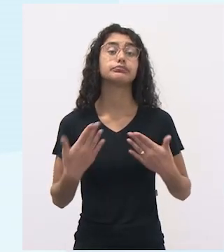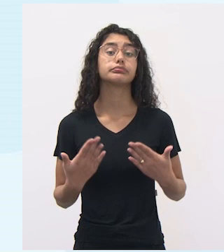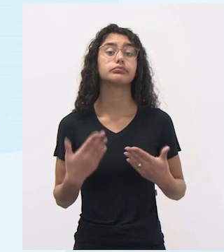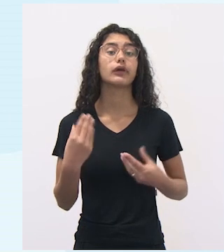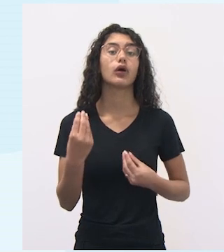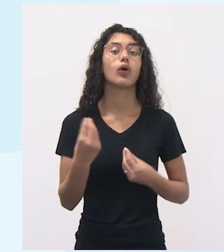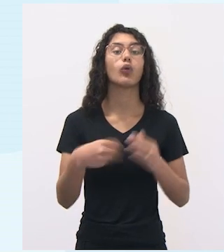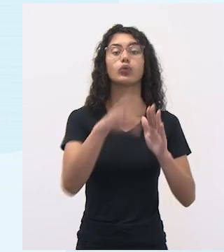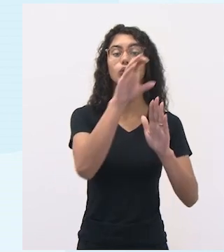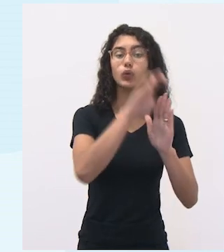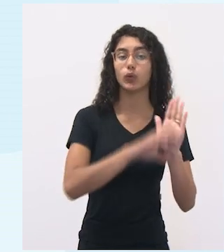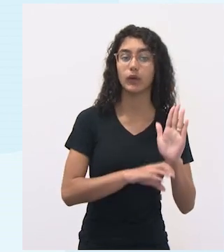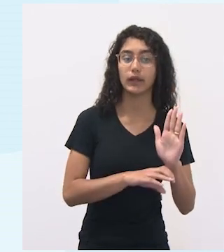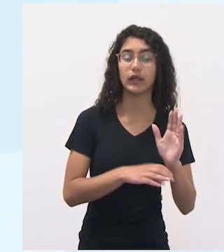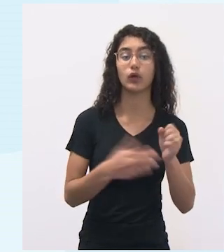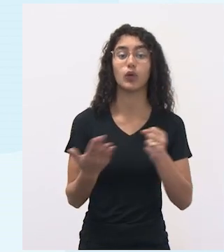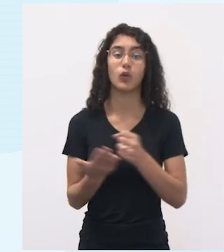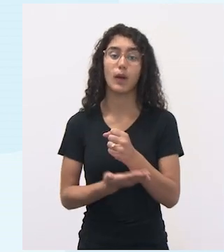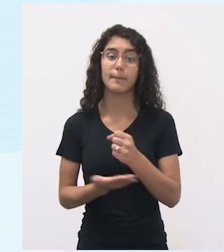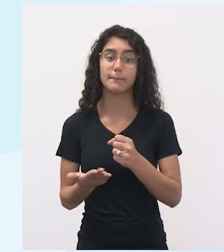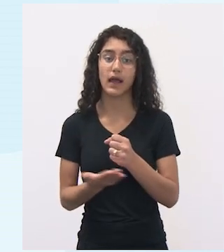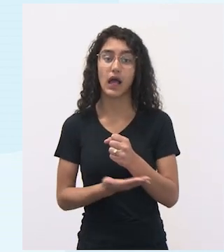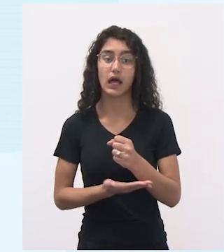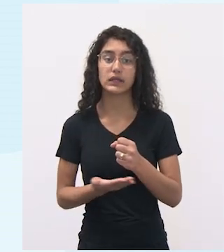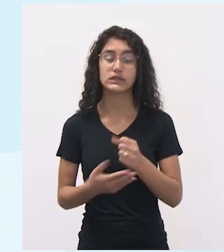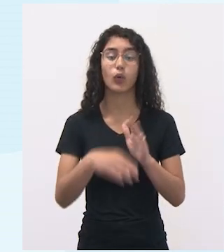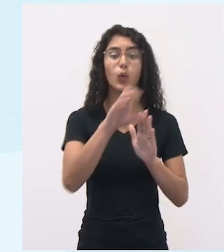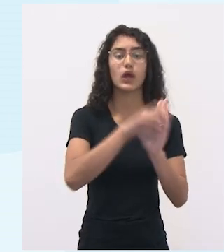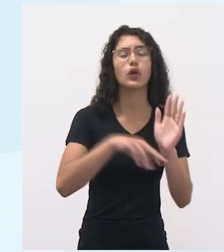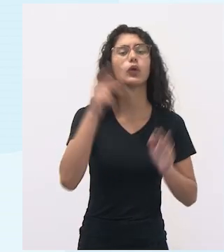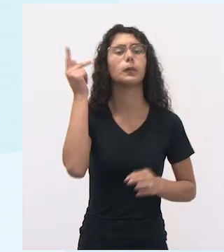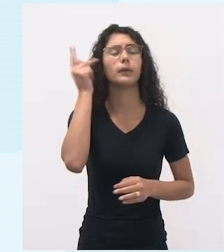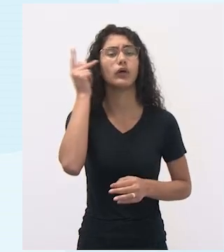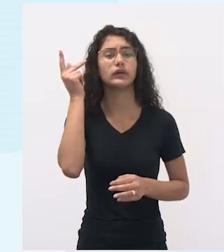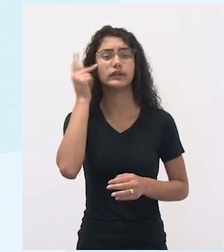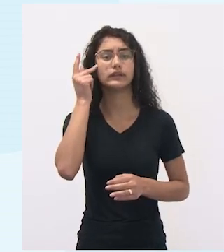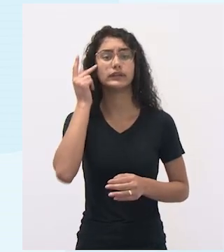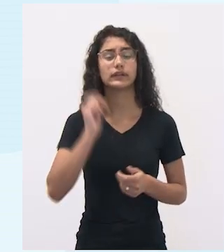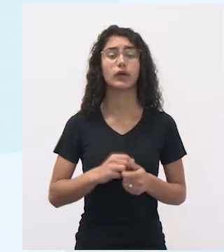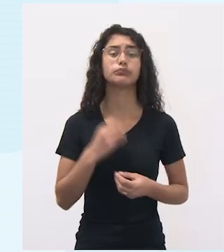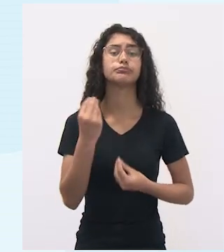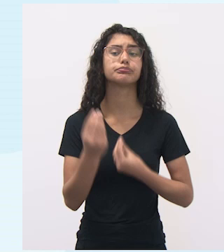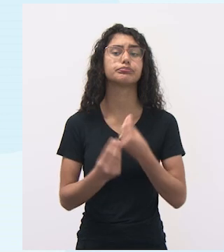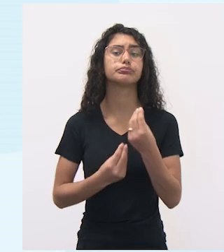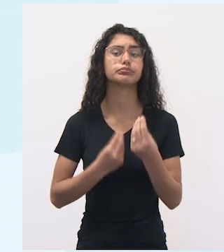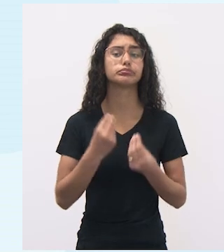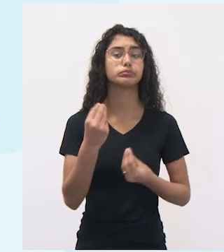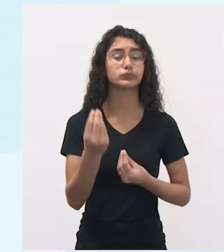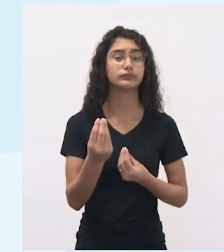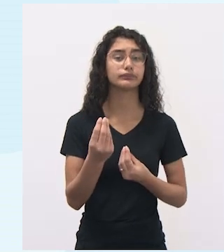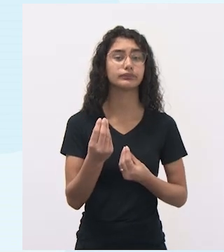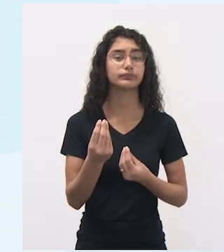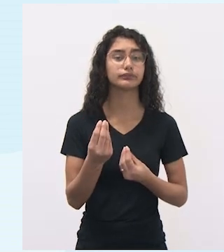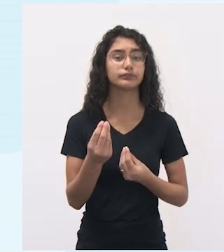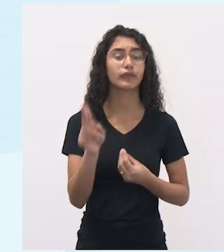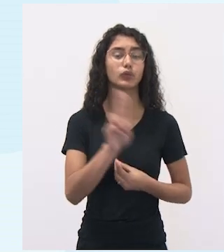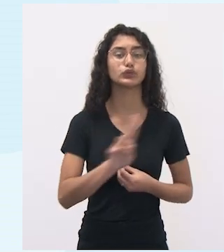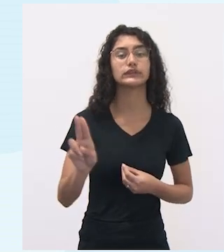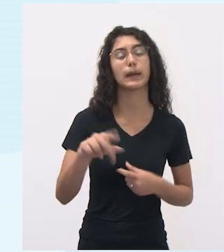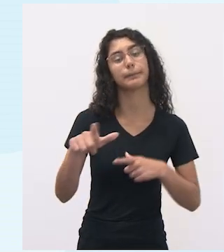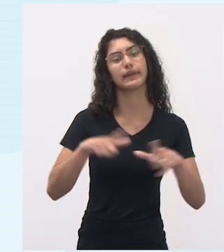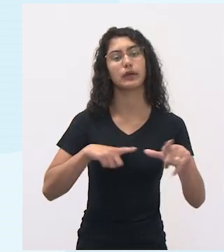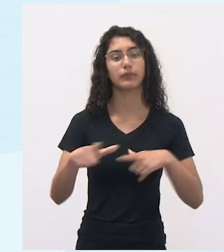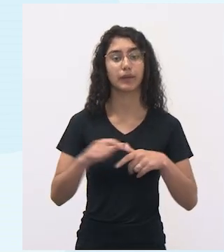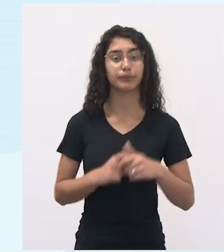o currículo, com a base, com o currículo paulista, qual é a matriz que nós vamos trabalhar? Então, justamente,